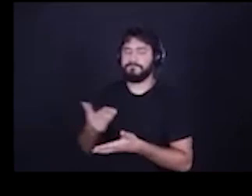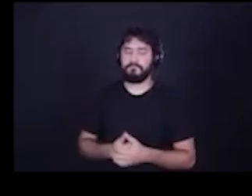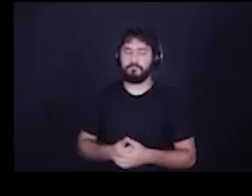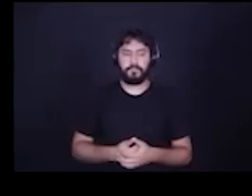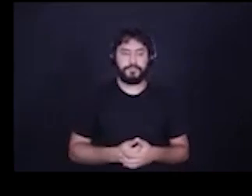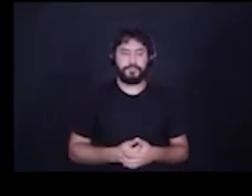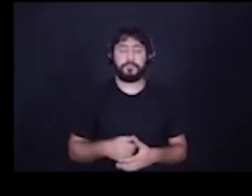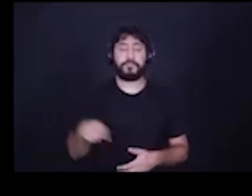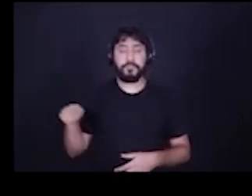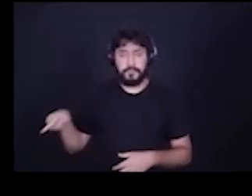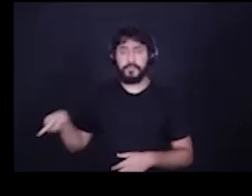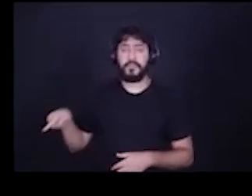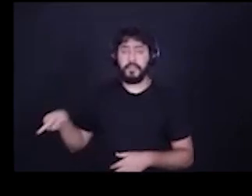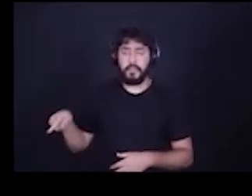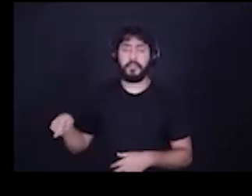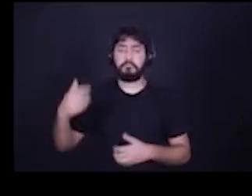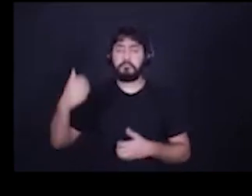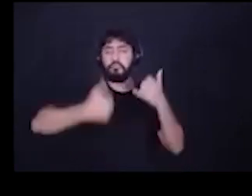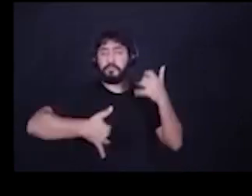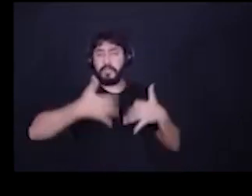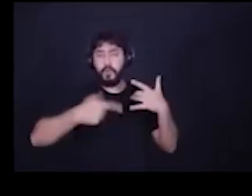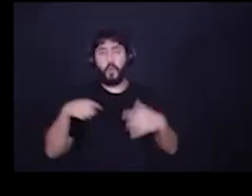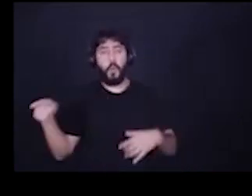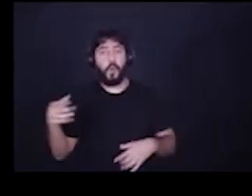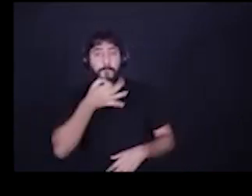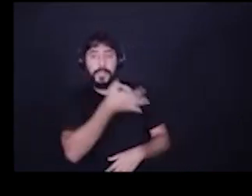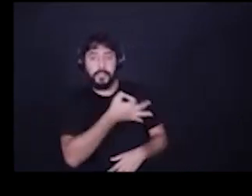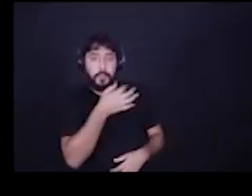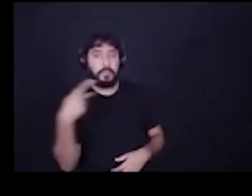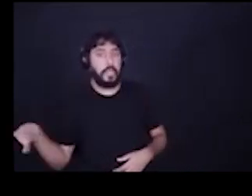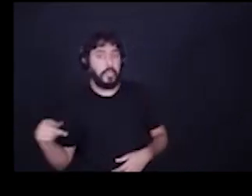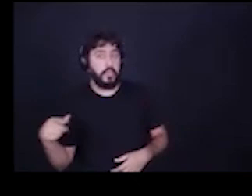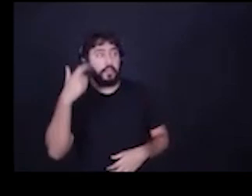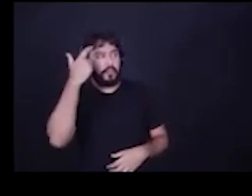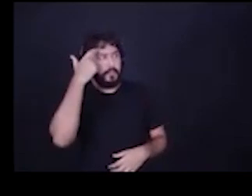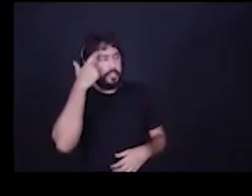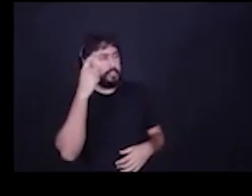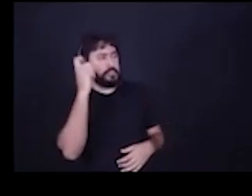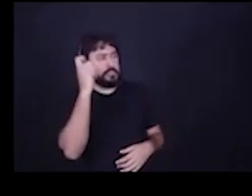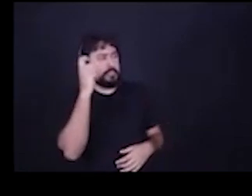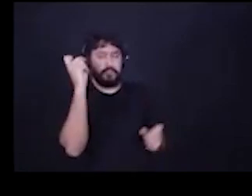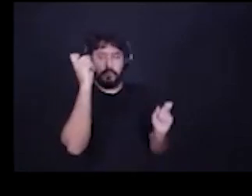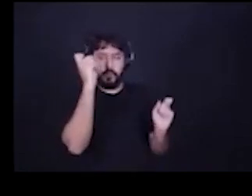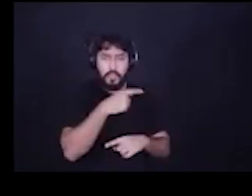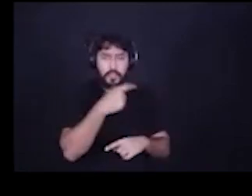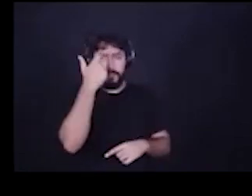Ele mesmo colocou muitas das questões que ele estava tendo, das dificuldades que ele estava tendo de pensar o processo curatorial, o projeto